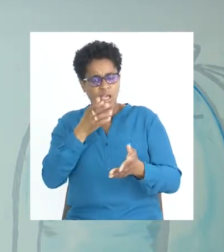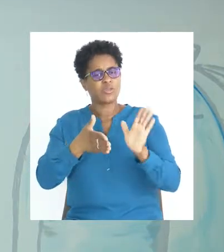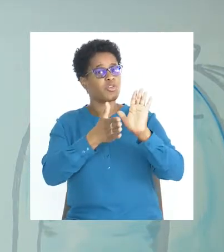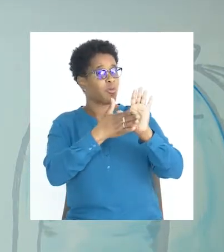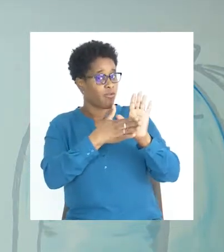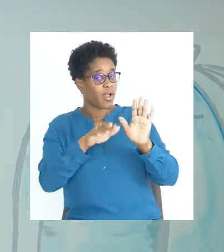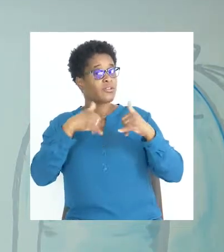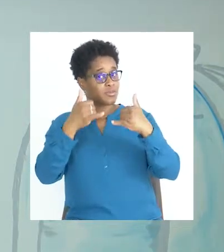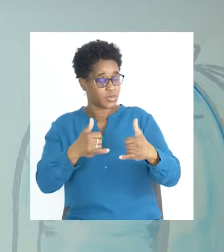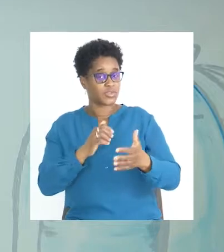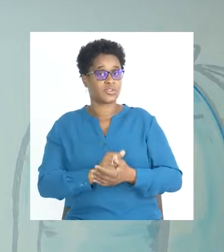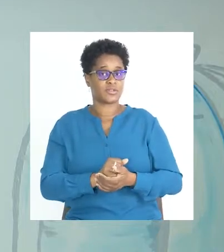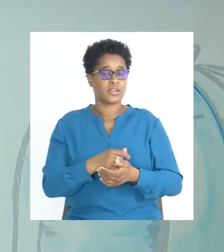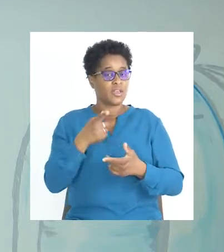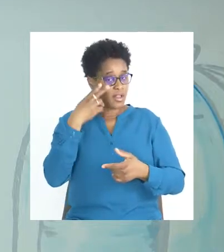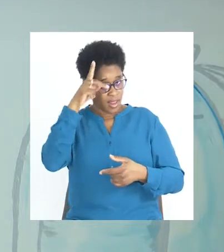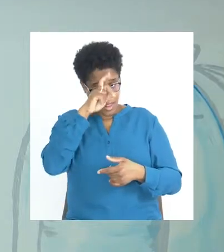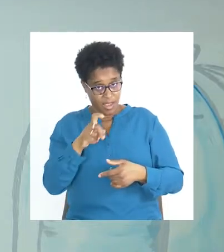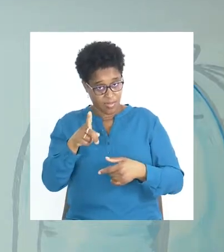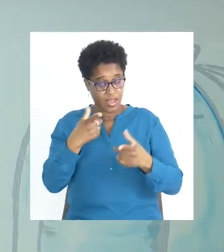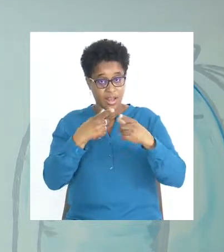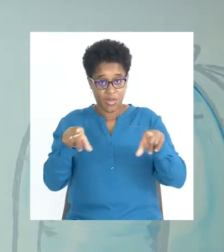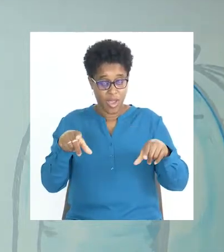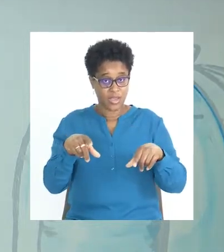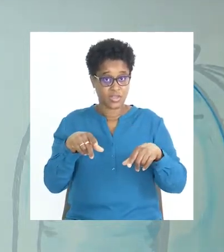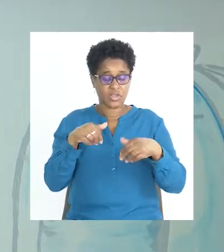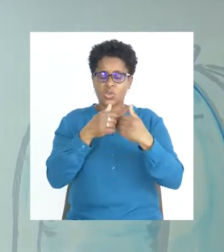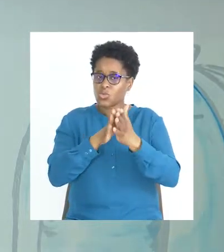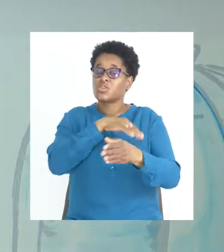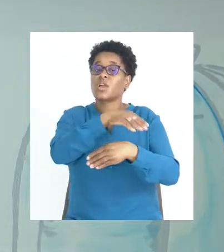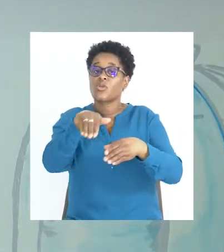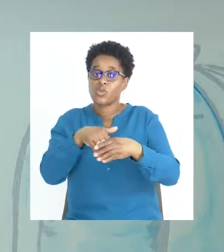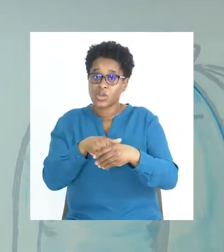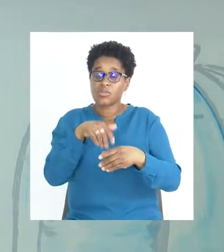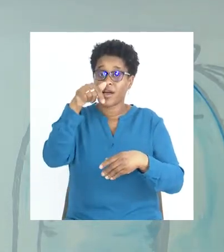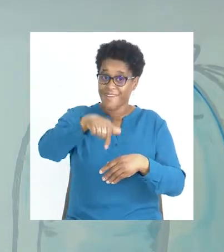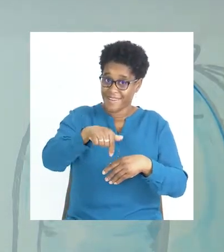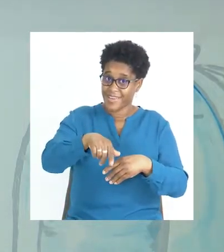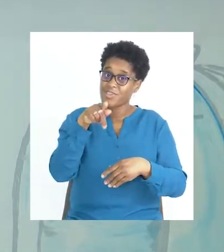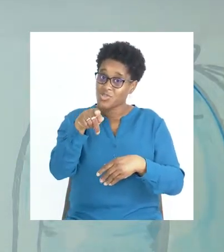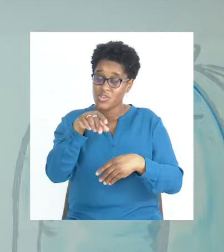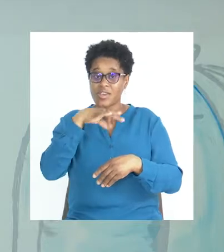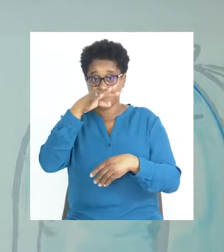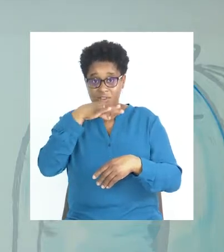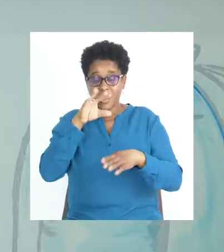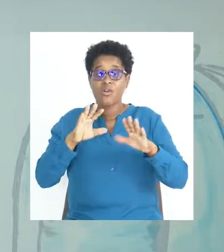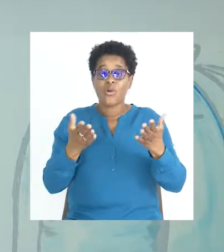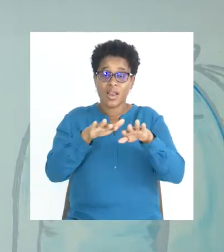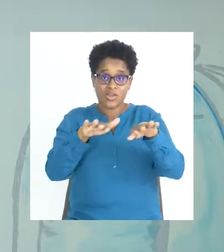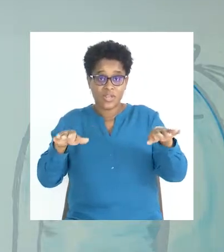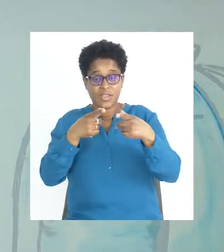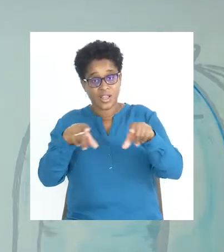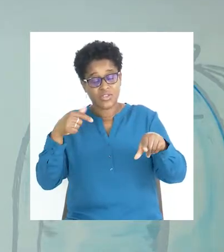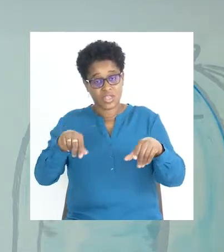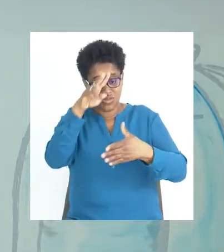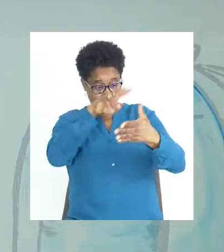comprovar. Lembra que é a tua mente que está em ação, é a tua linguagem, tudo isso faz parte. Por isso aqui, tu vais ter de dizer qual é o nível de língua que está